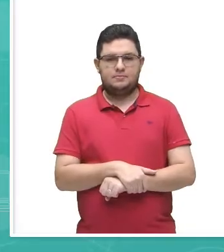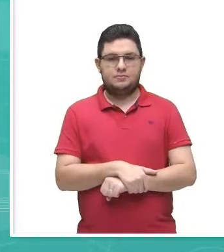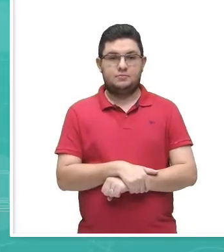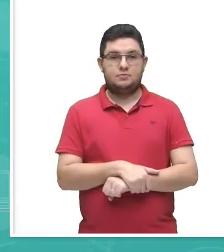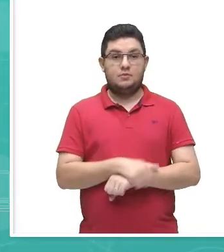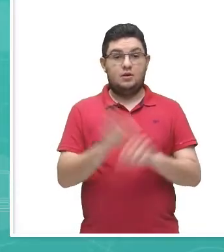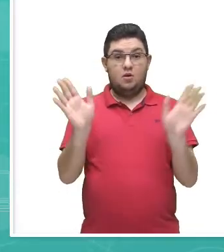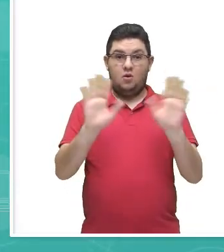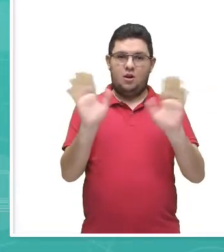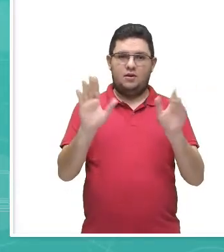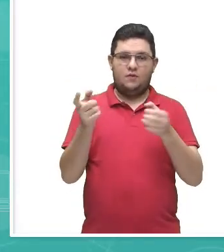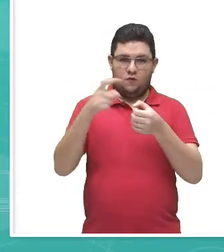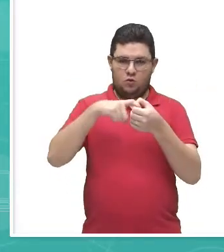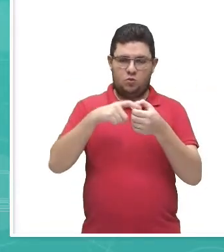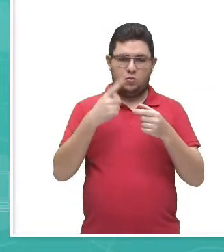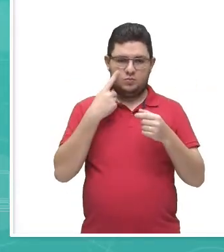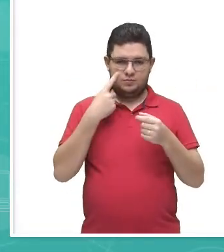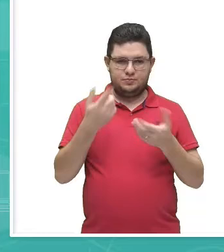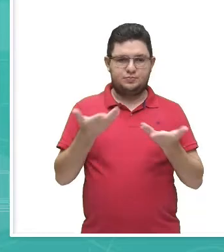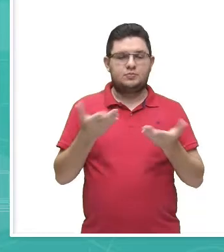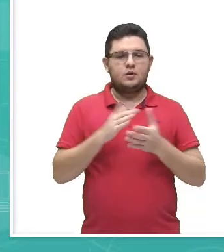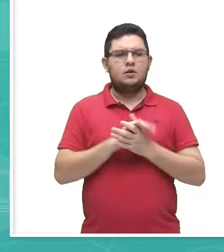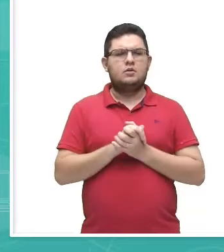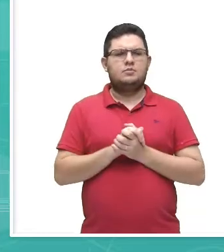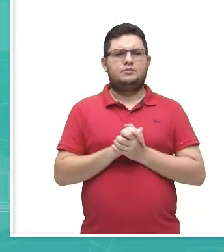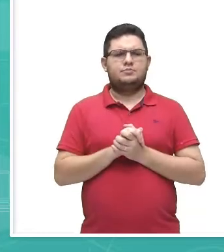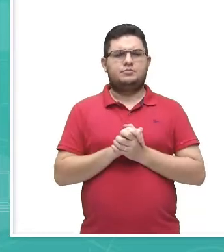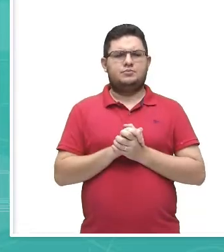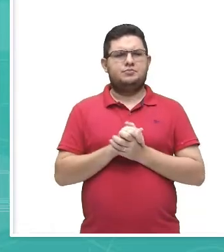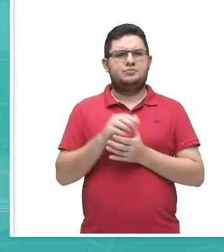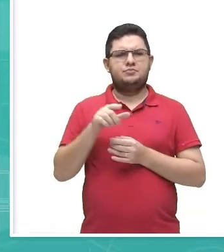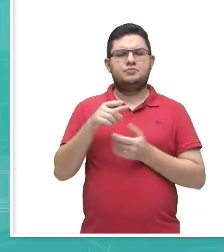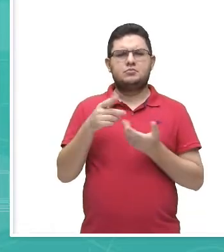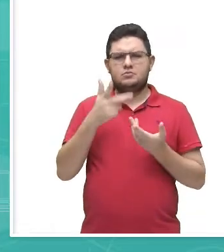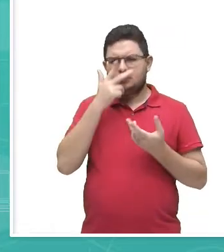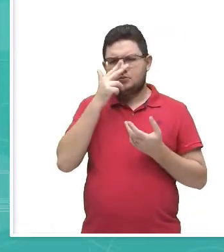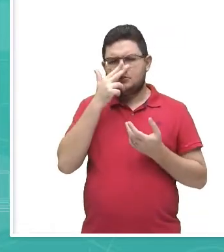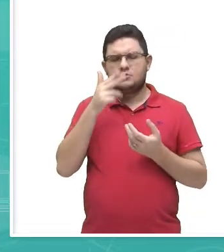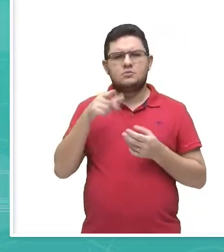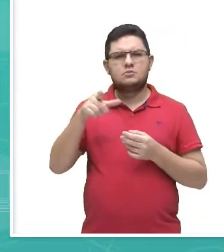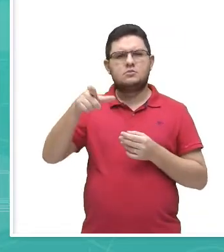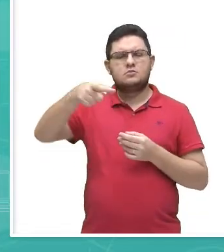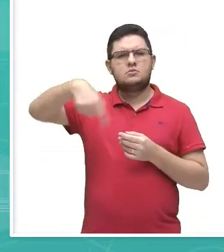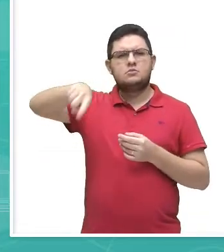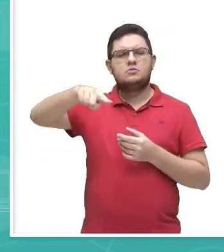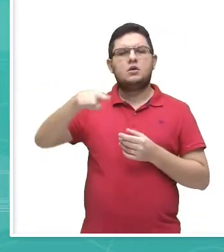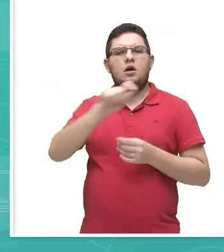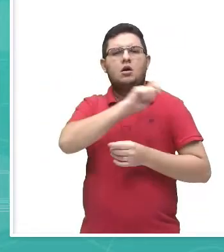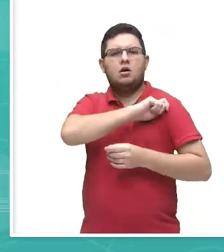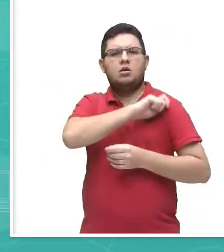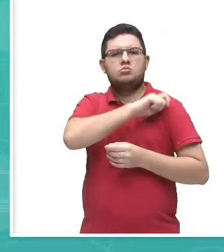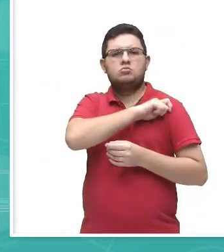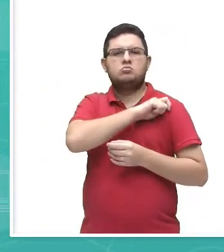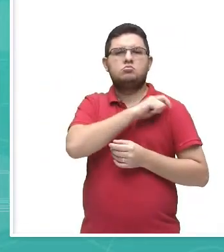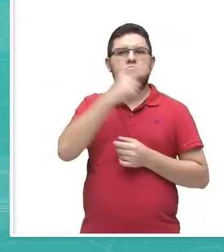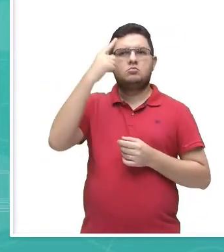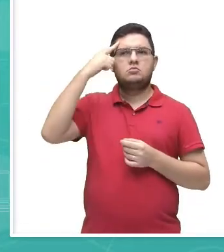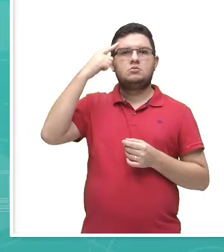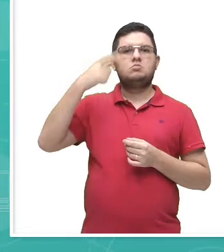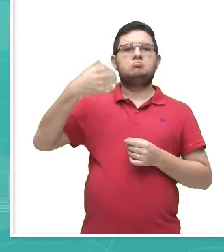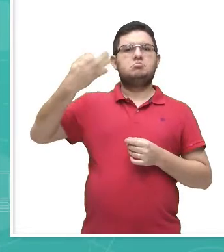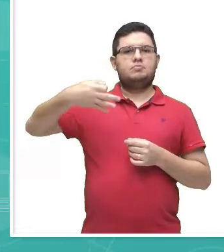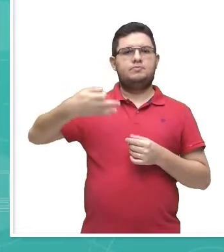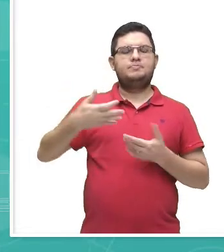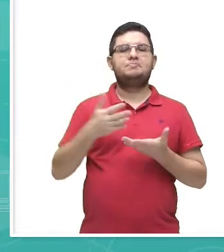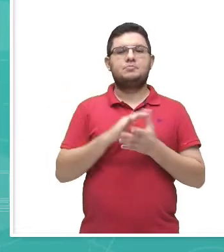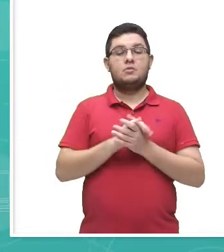olá, estamos de volta, e parece que não tem ali, né, nenhuma conclusão ali sobre qual das opções é a correta, né? Eu